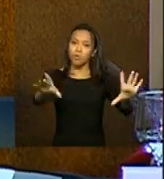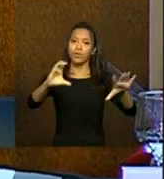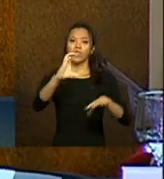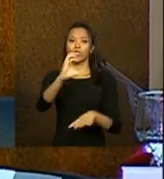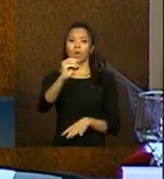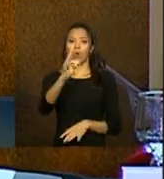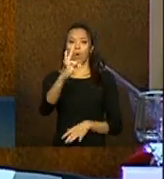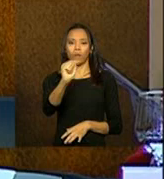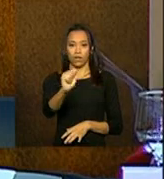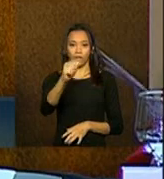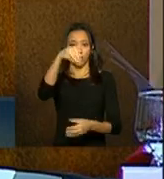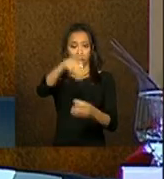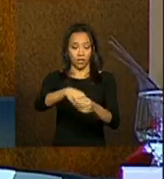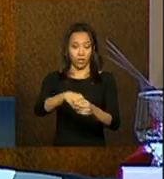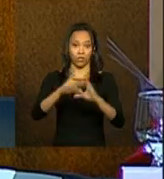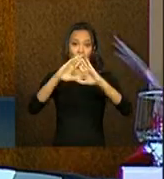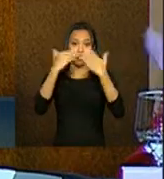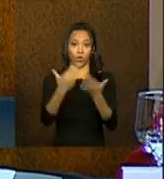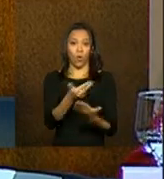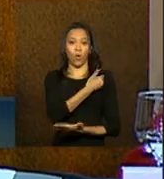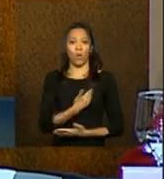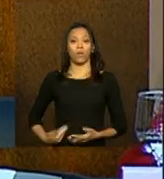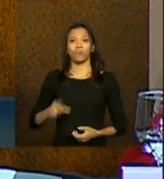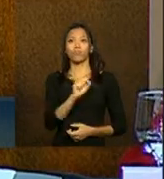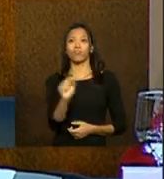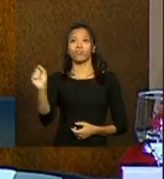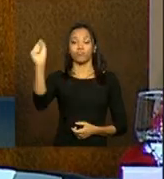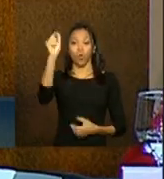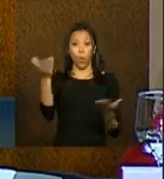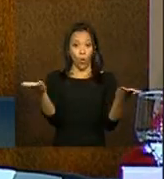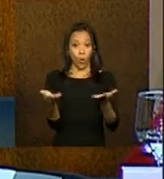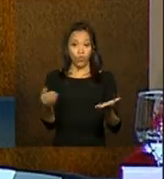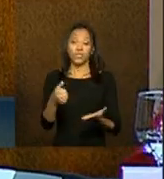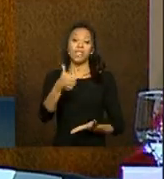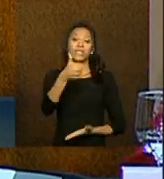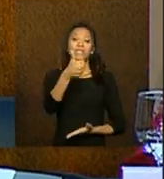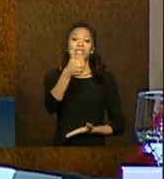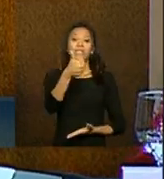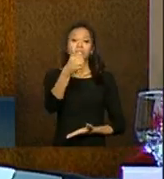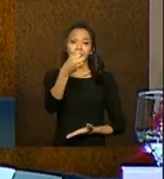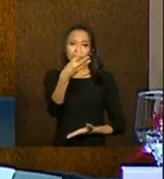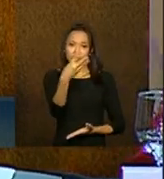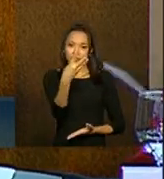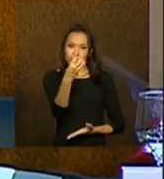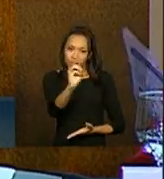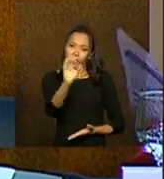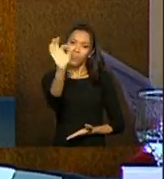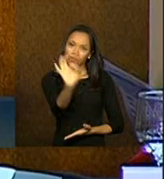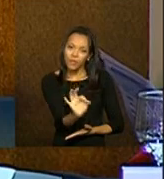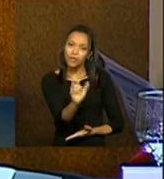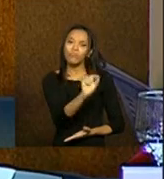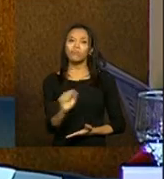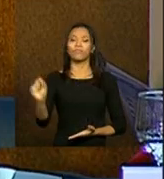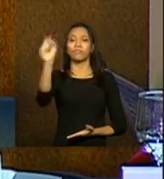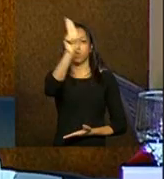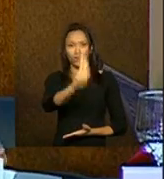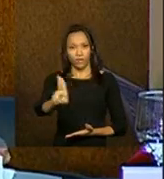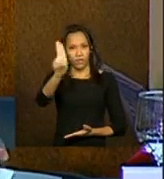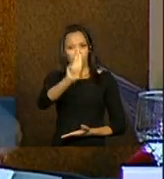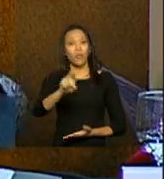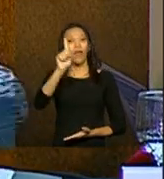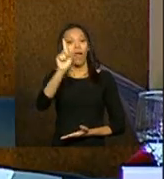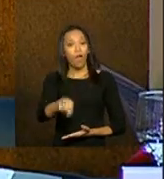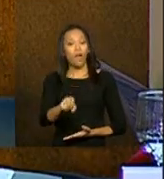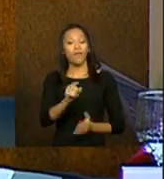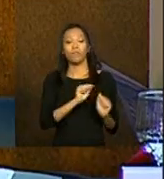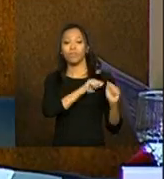Hoje, 37% das vagas em universidades federais são ocupadas por estudantes provenientes do ensino médio